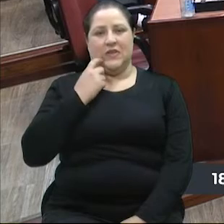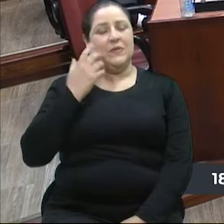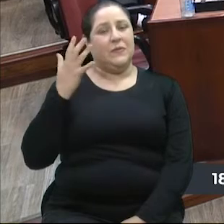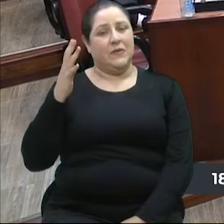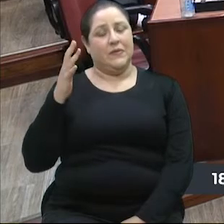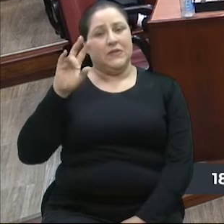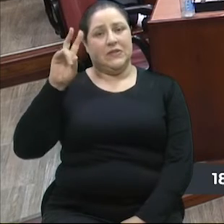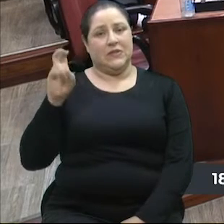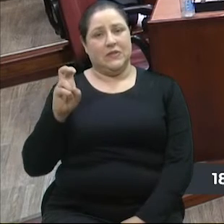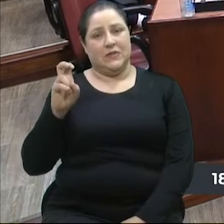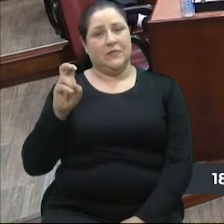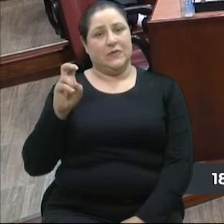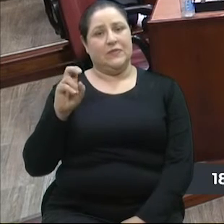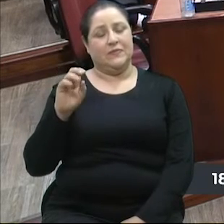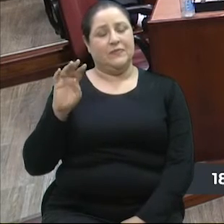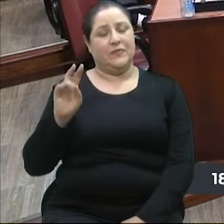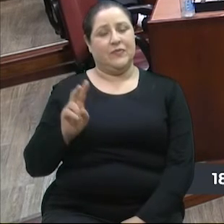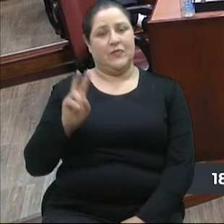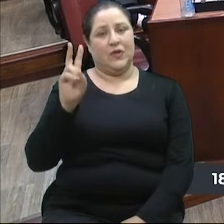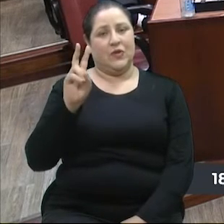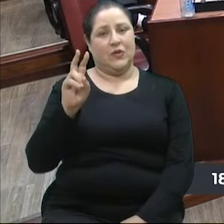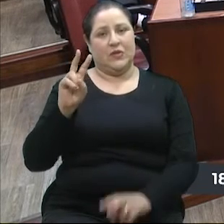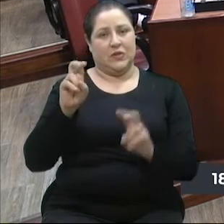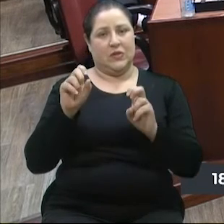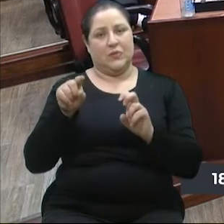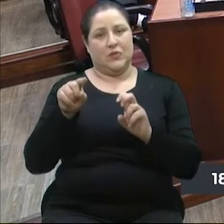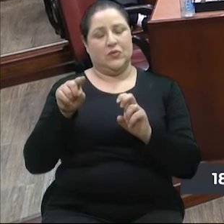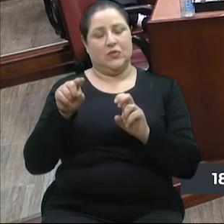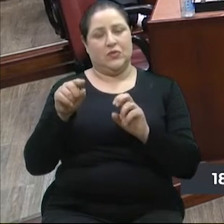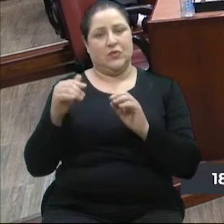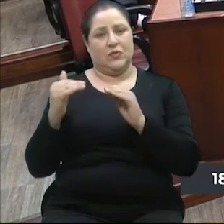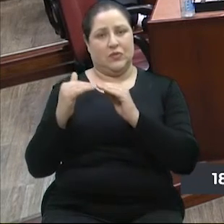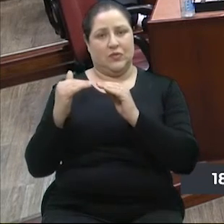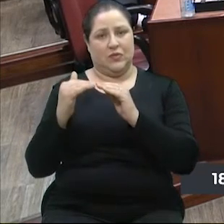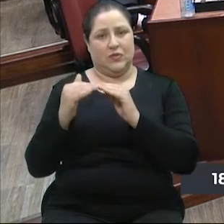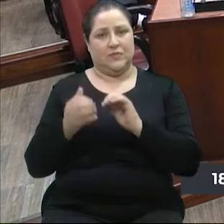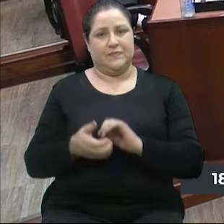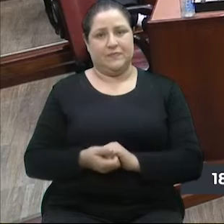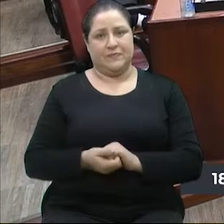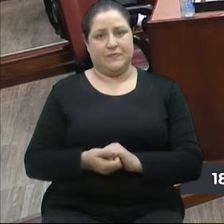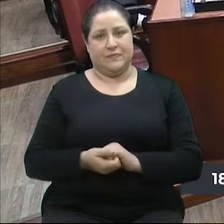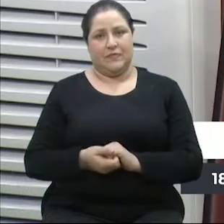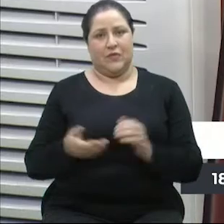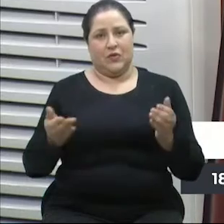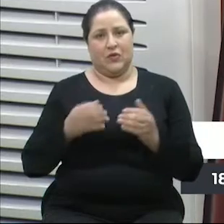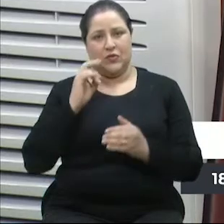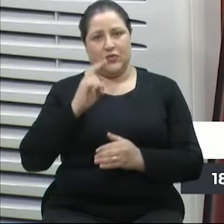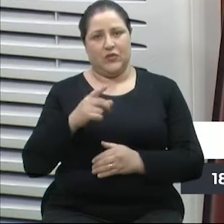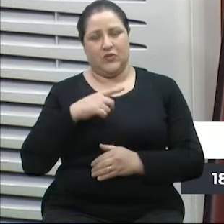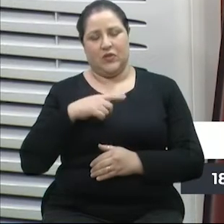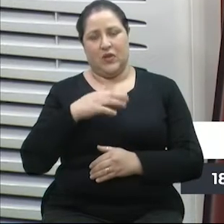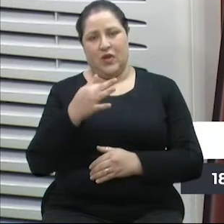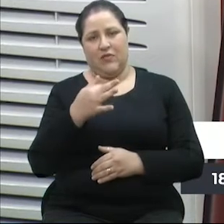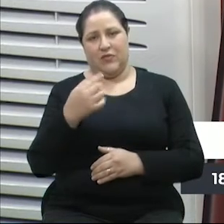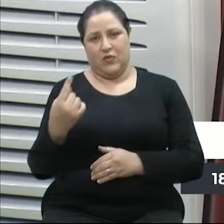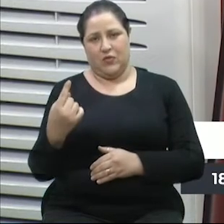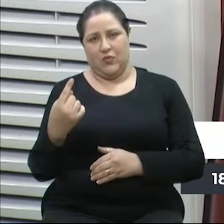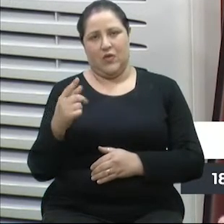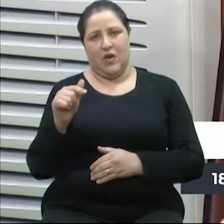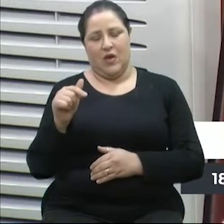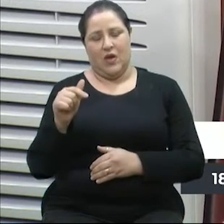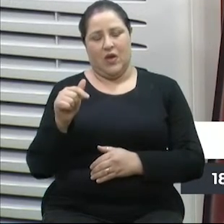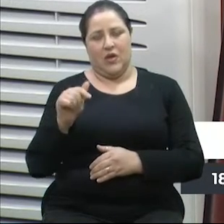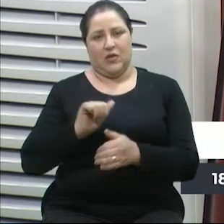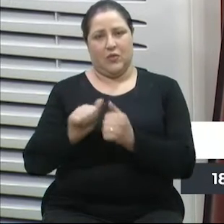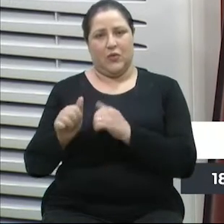Muitas vezes não se dá por conta, mas hoje eu vejo, por exemplo, a Fórmula 1, que é um dos esportes mais caros, se não o mais caro hoje do mundo. Mas